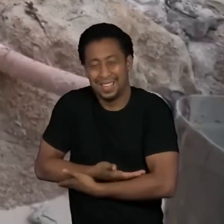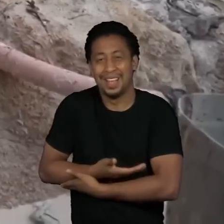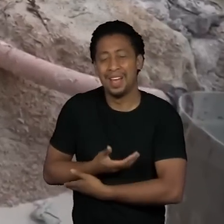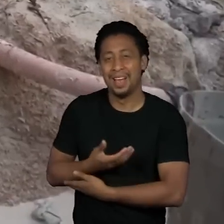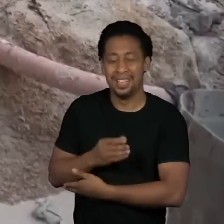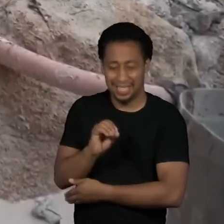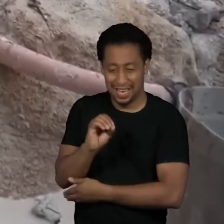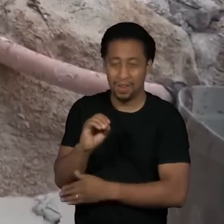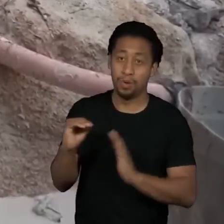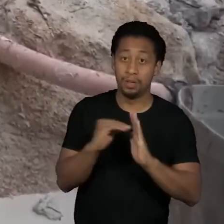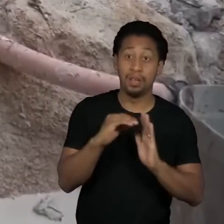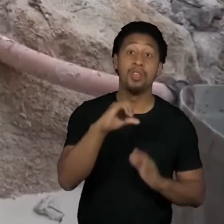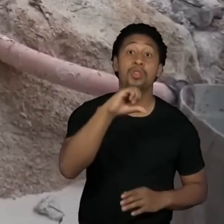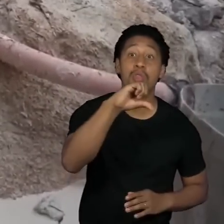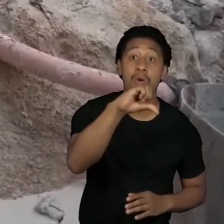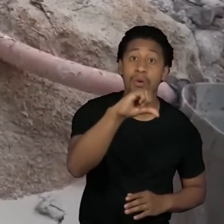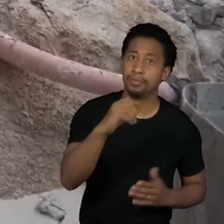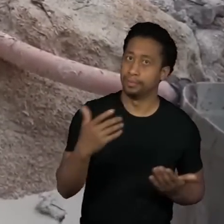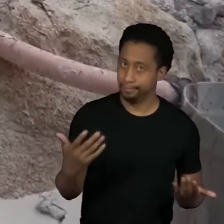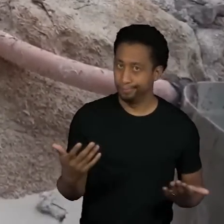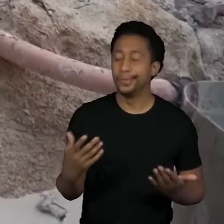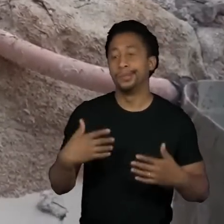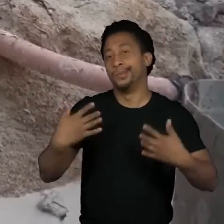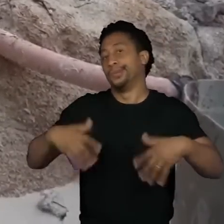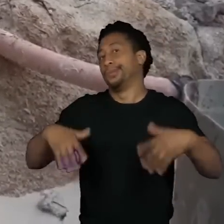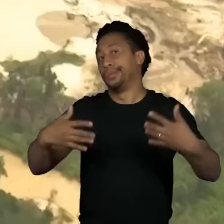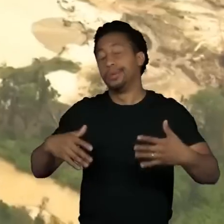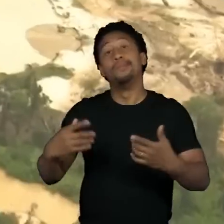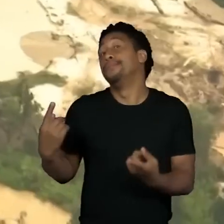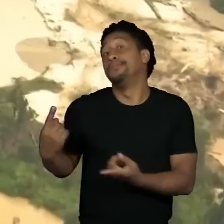com mais intensidade são justamente as